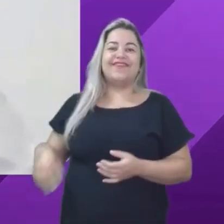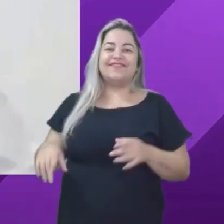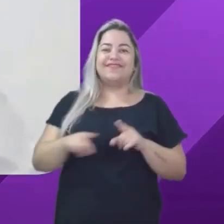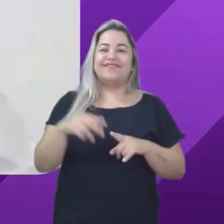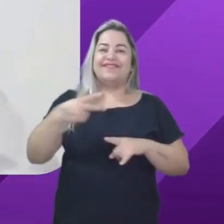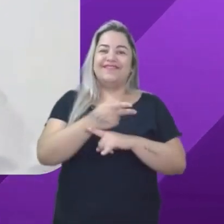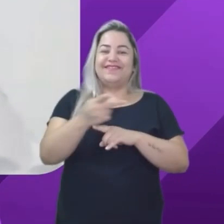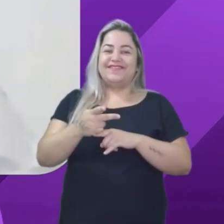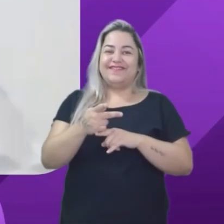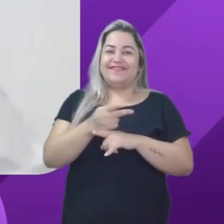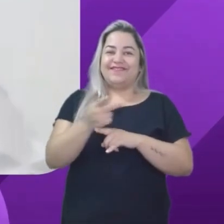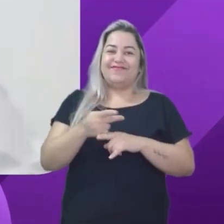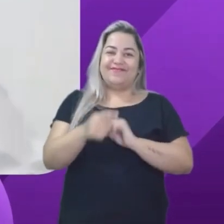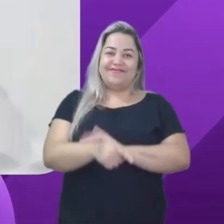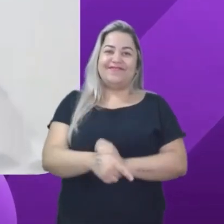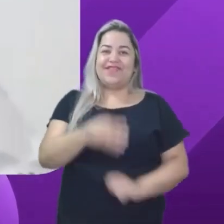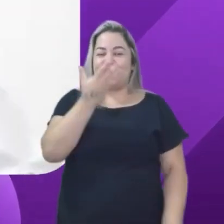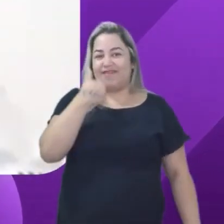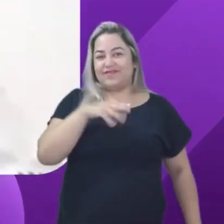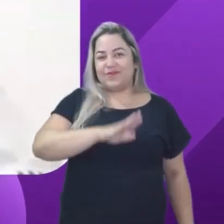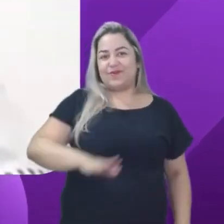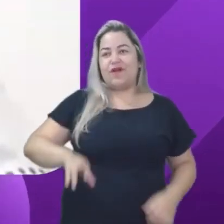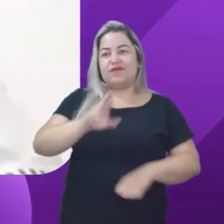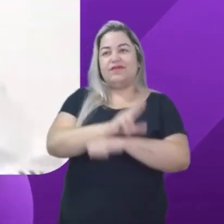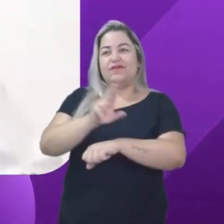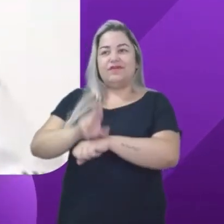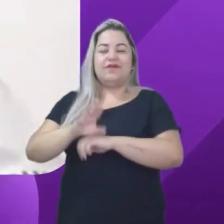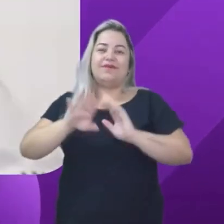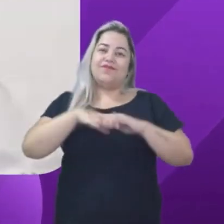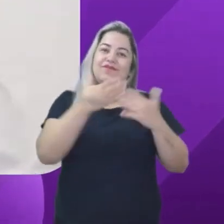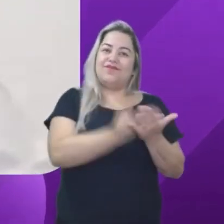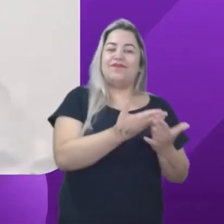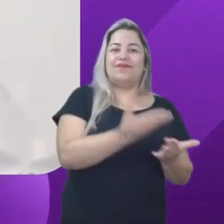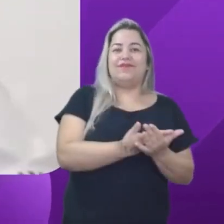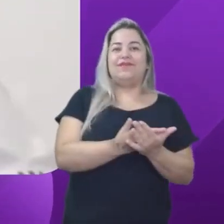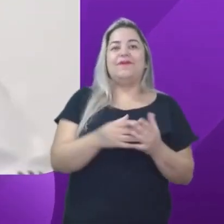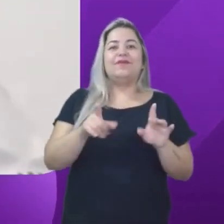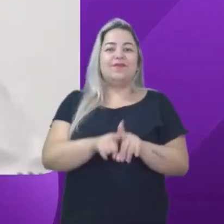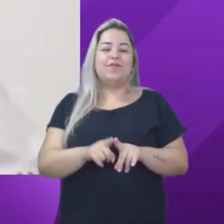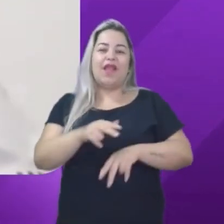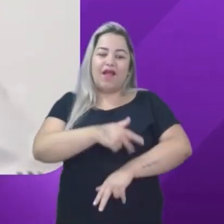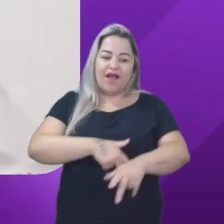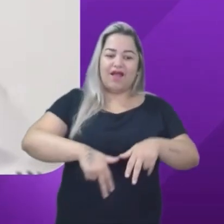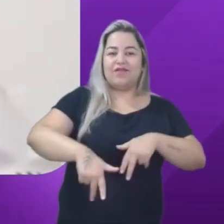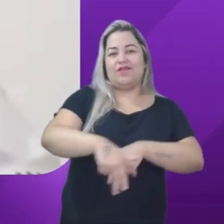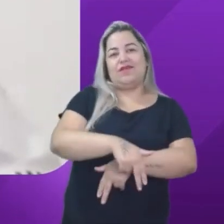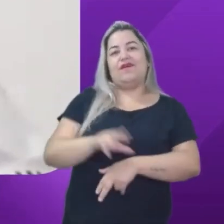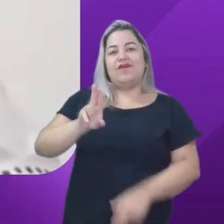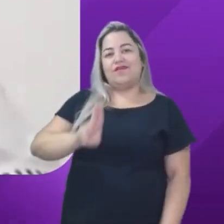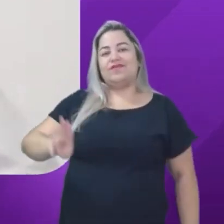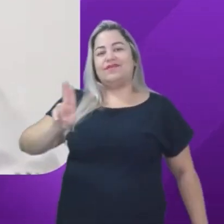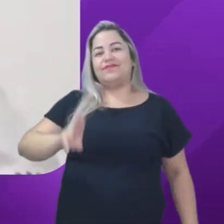buscam as crianças em creches, nas escolas, circulam mais a pé, usam mais